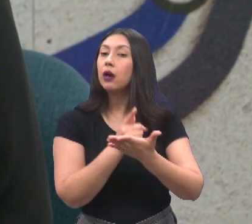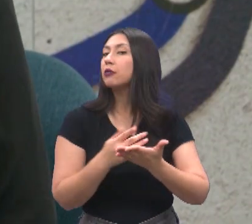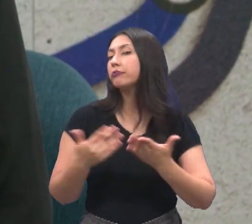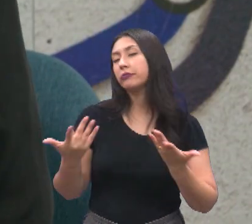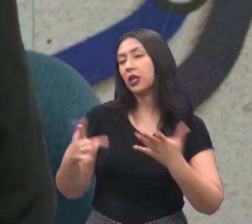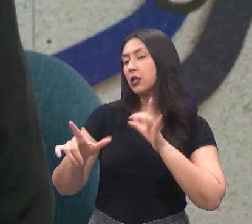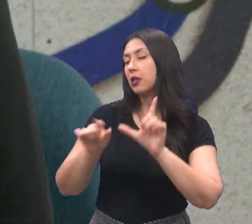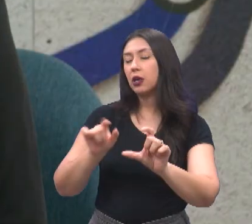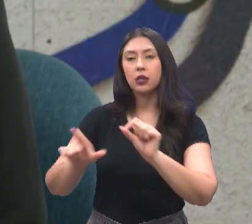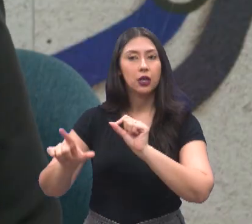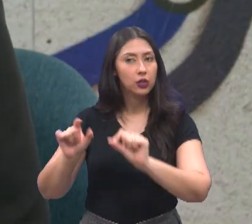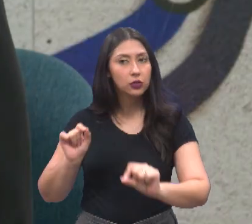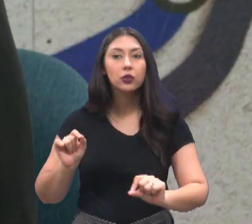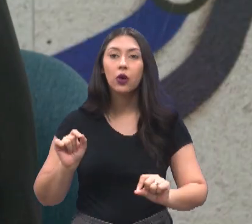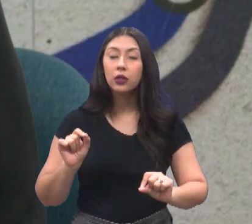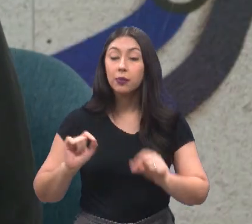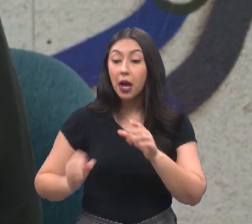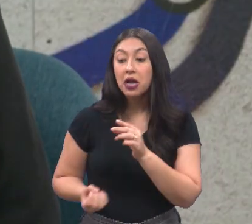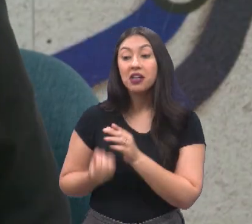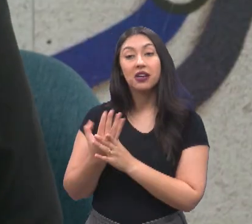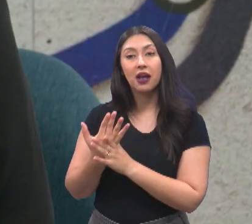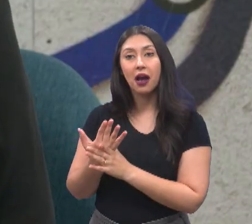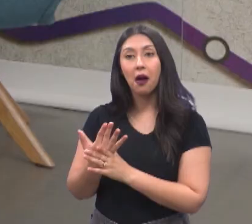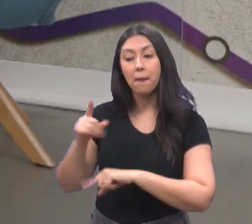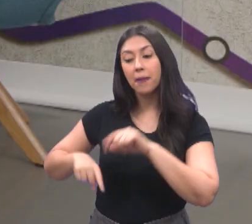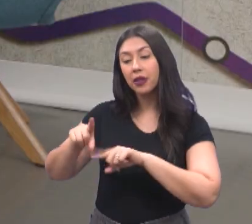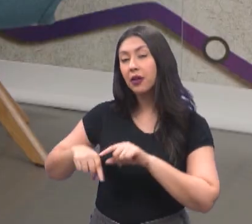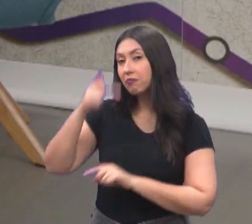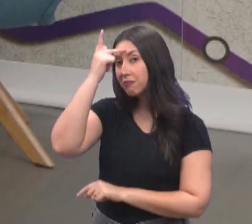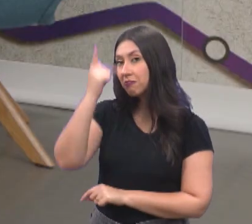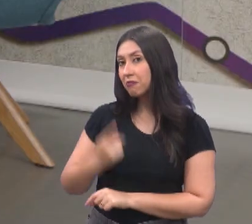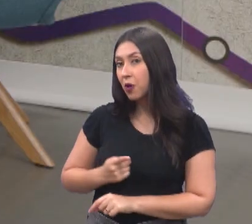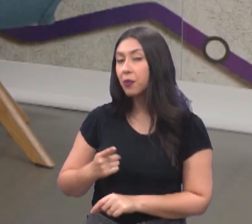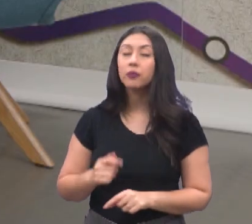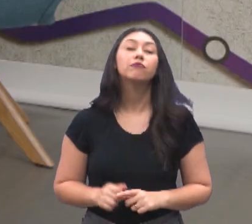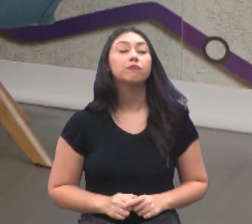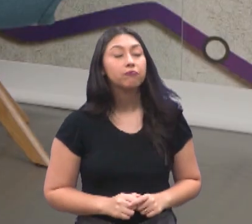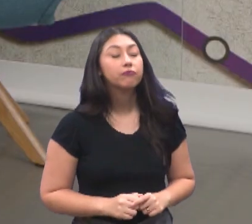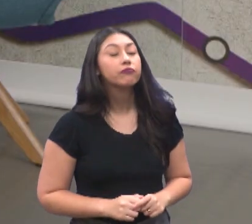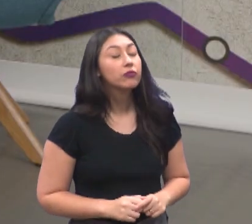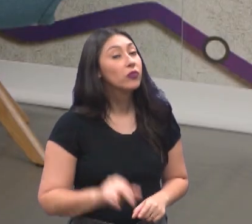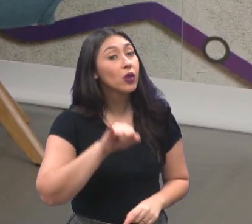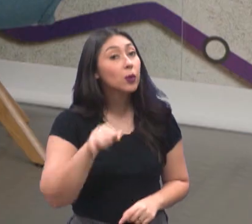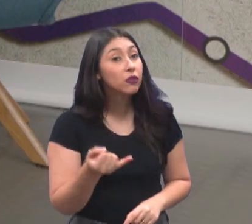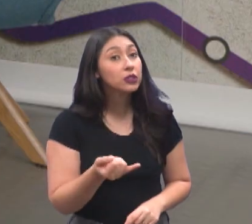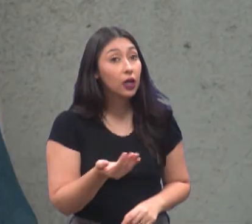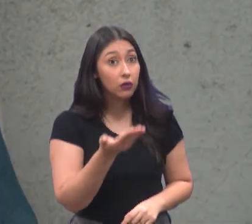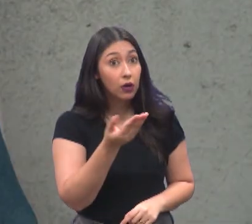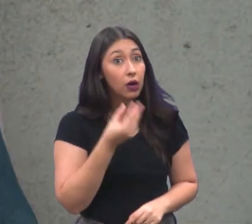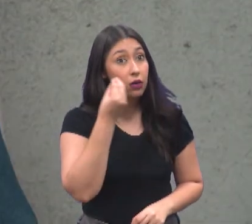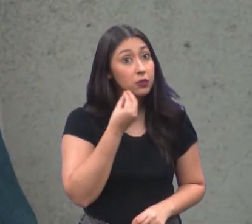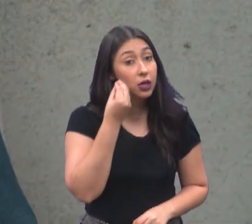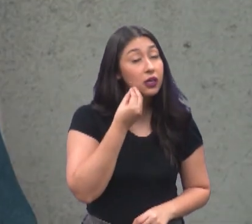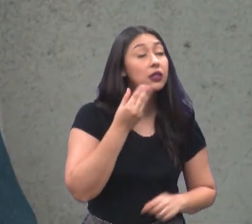Para até desenvolver as suas coleções e ir para o mercado. Legal, Verônica. Aproveitando que você já tem tanta experiência nesse